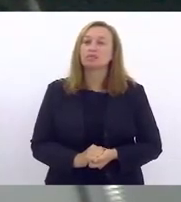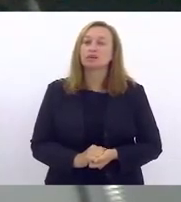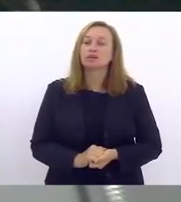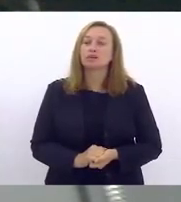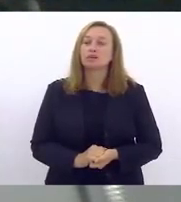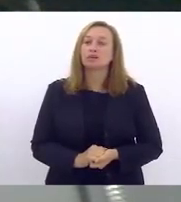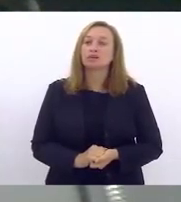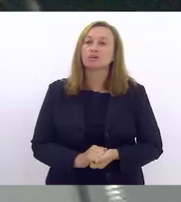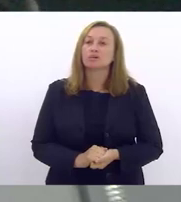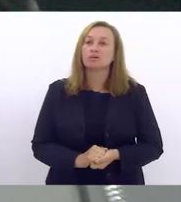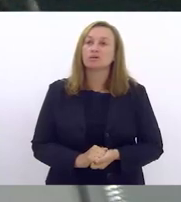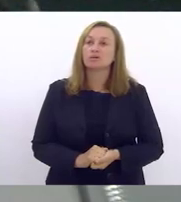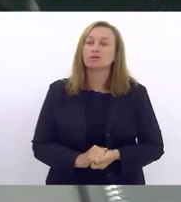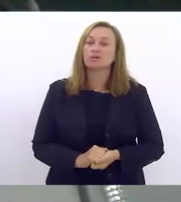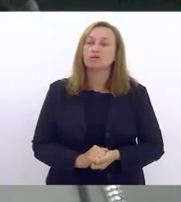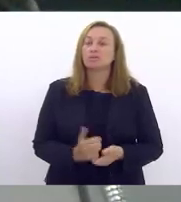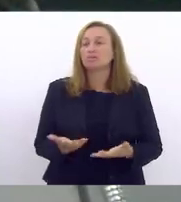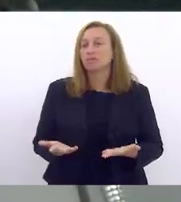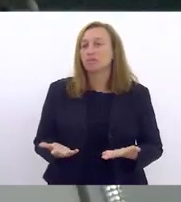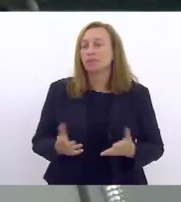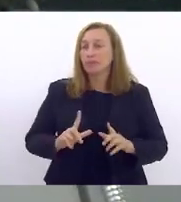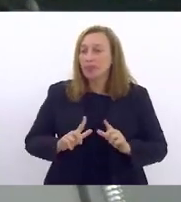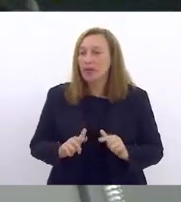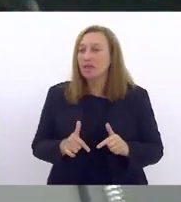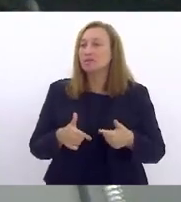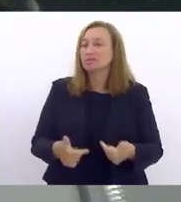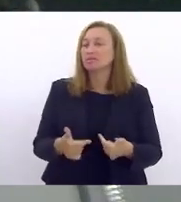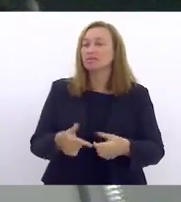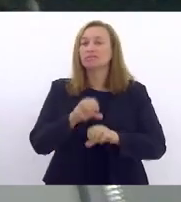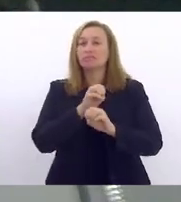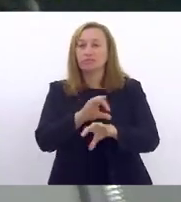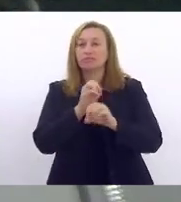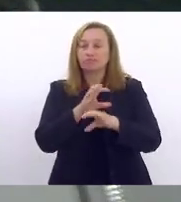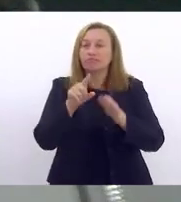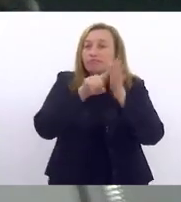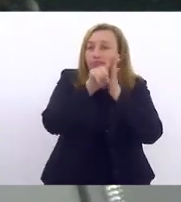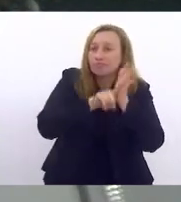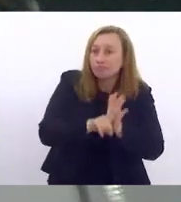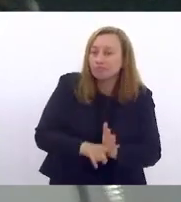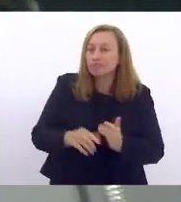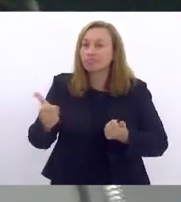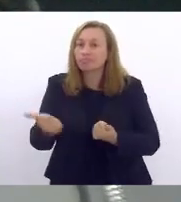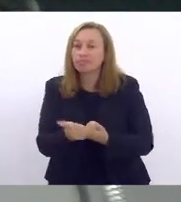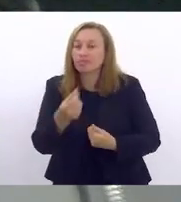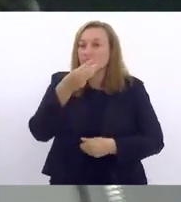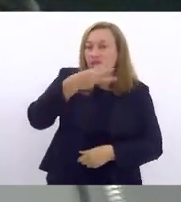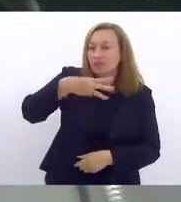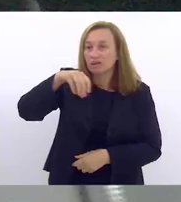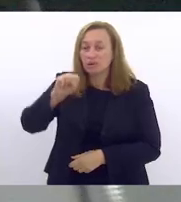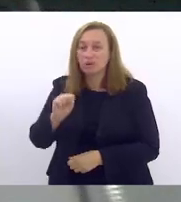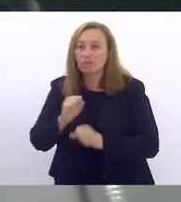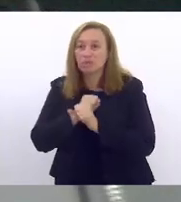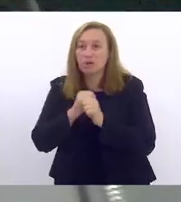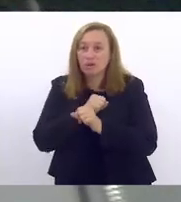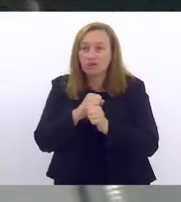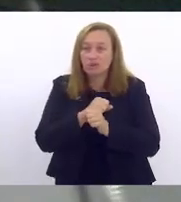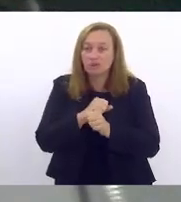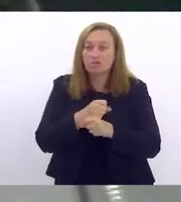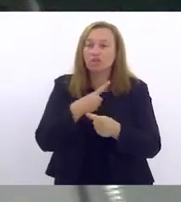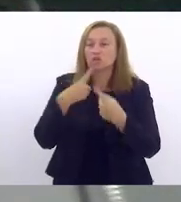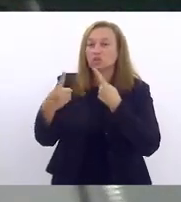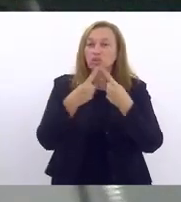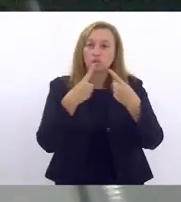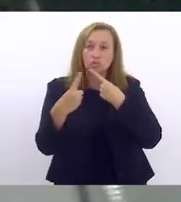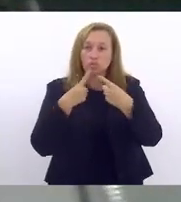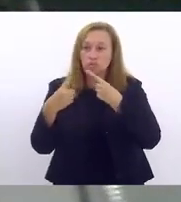desse aporte, né, de ações de ensino, pesquisa e cooperação que, há 38 anos, a gente vem